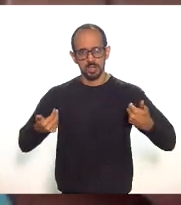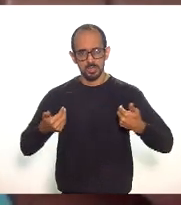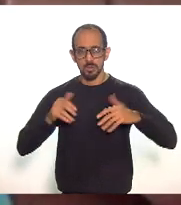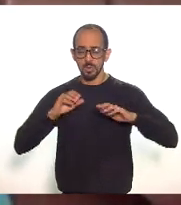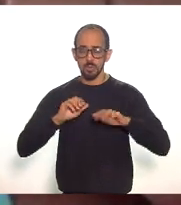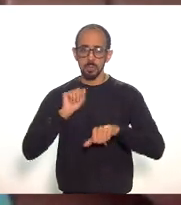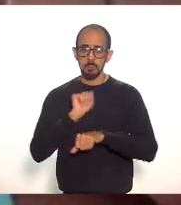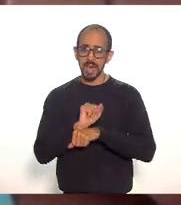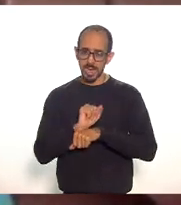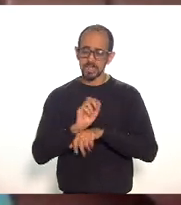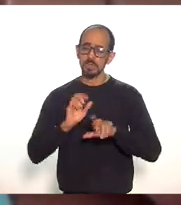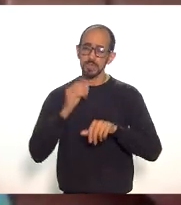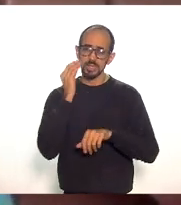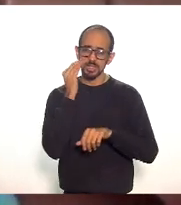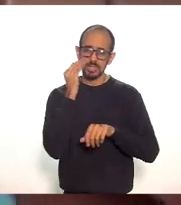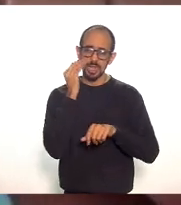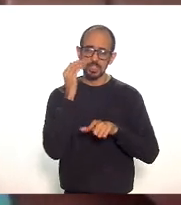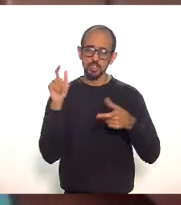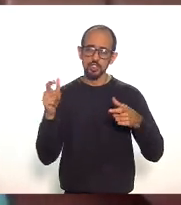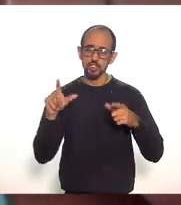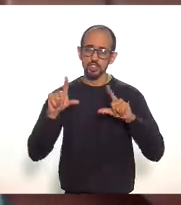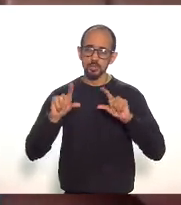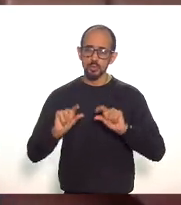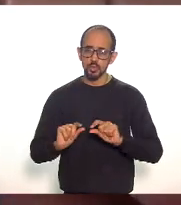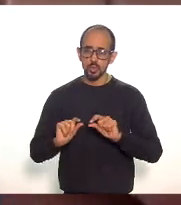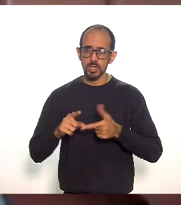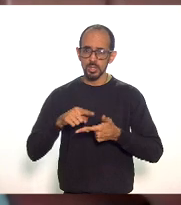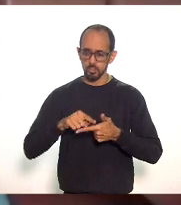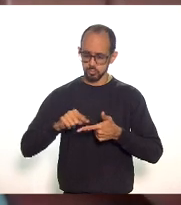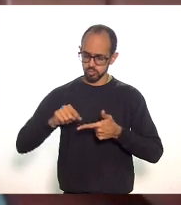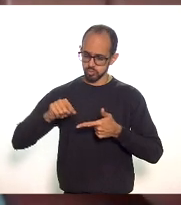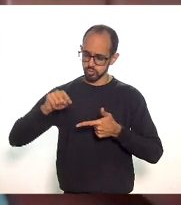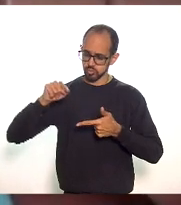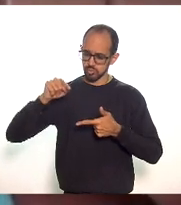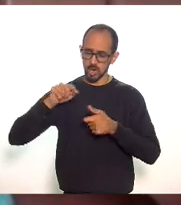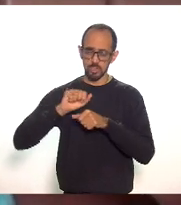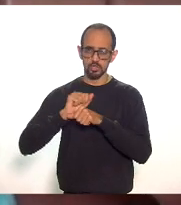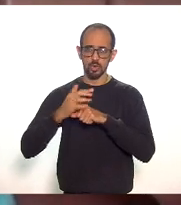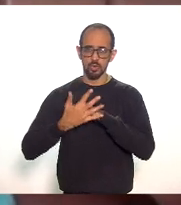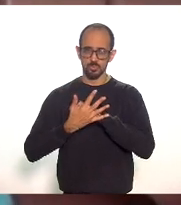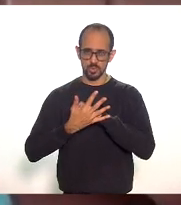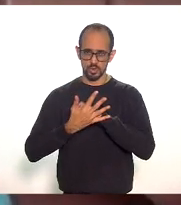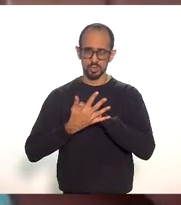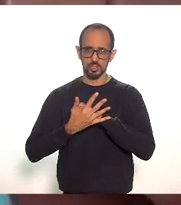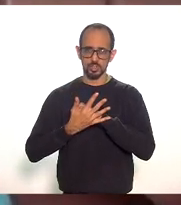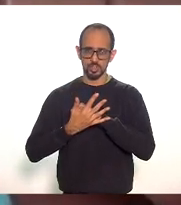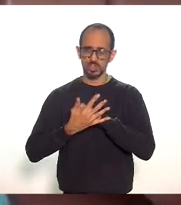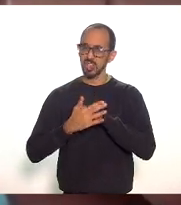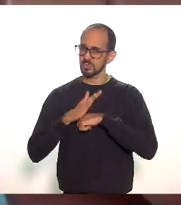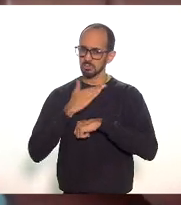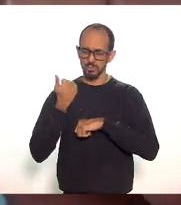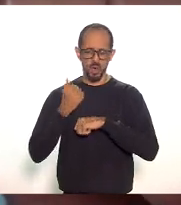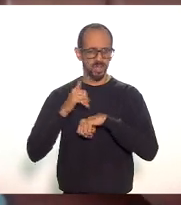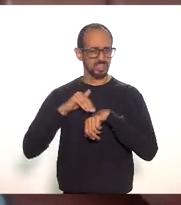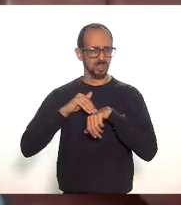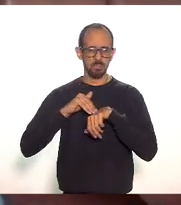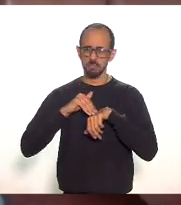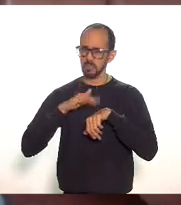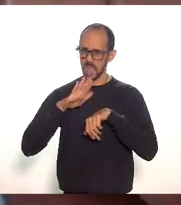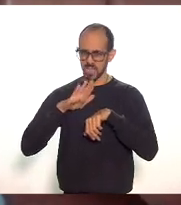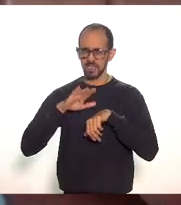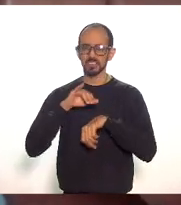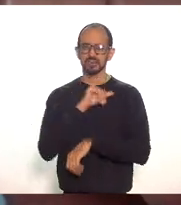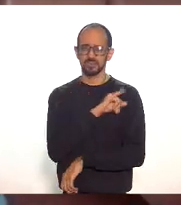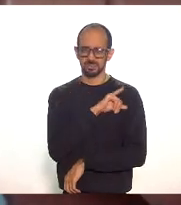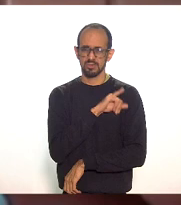infelizmente, ainda continuam altos da contaminação por Covid e das mortes que aumentam ainda no estado do Rio de